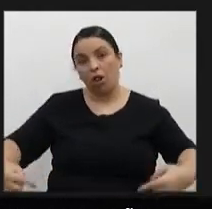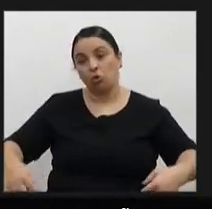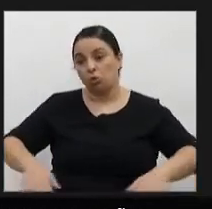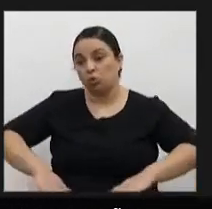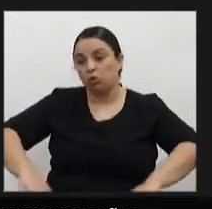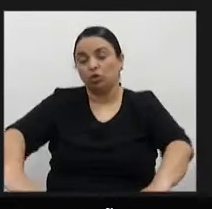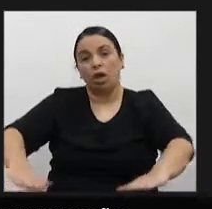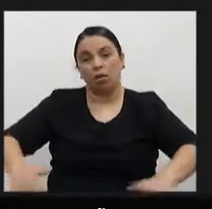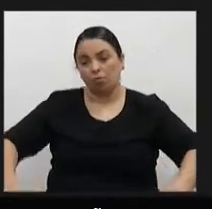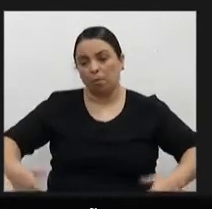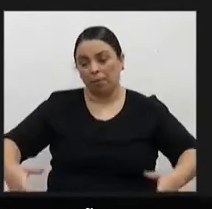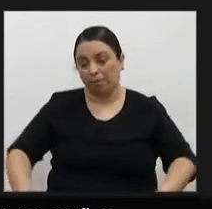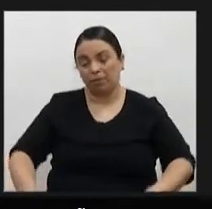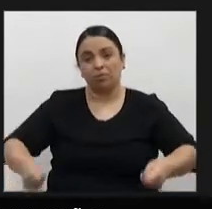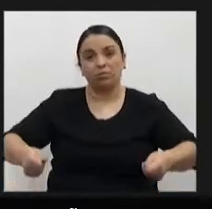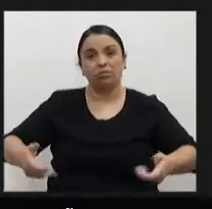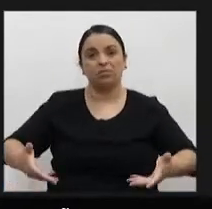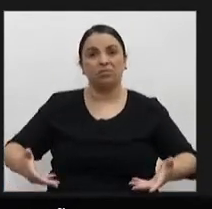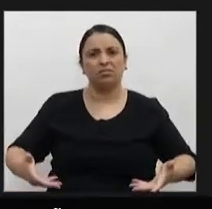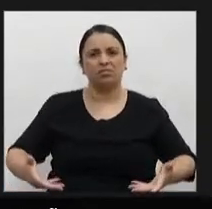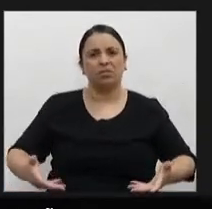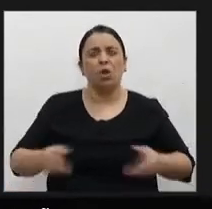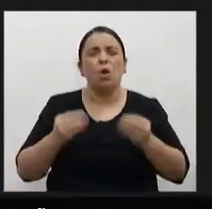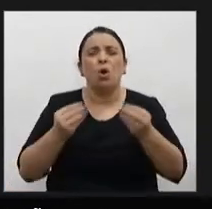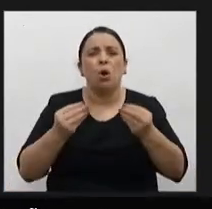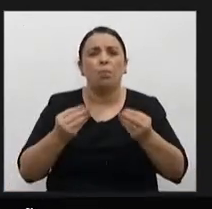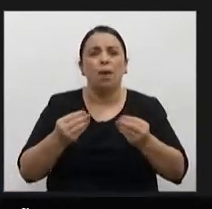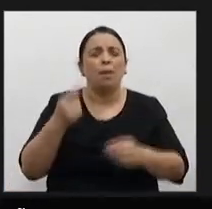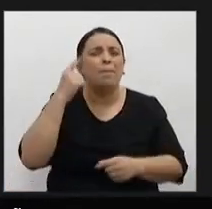um deficiente auditivo, um surdo,